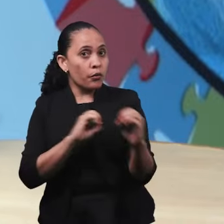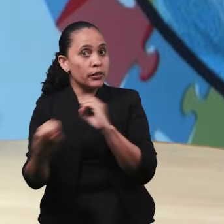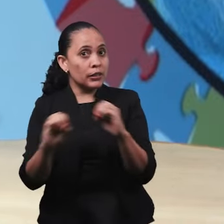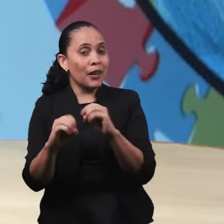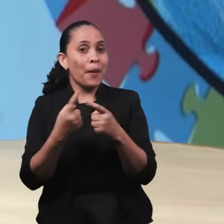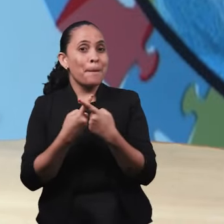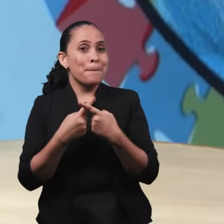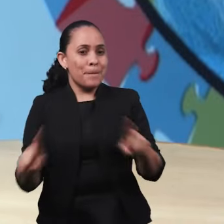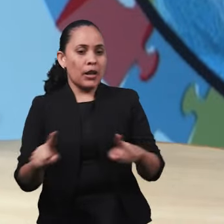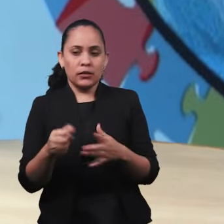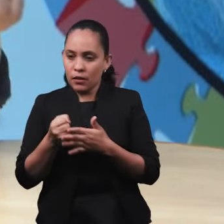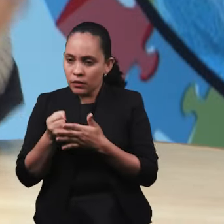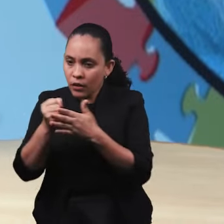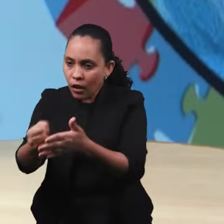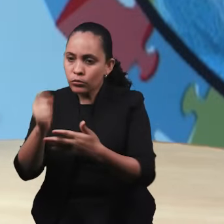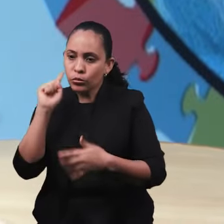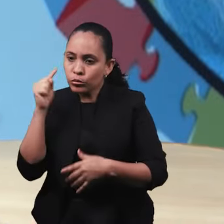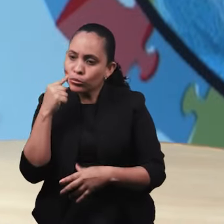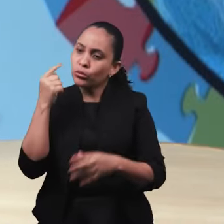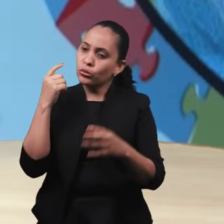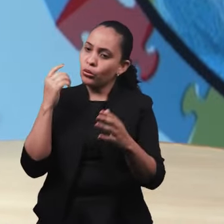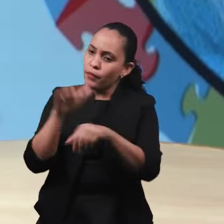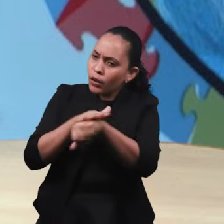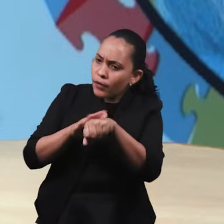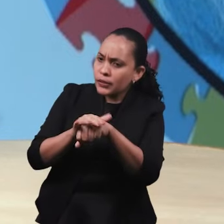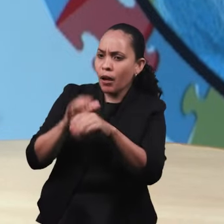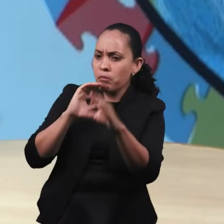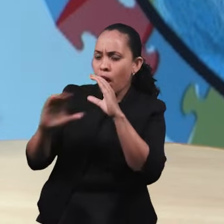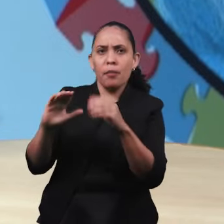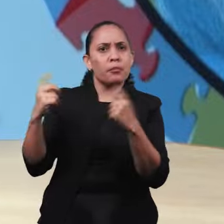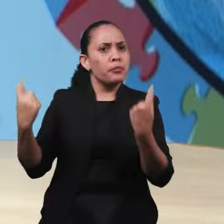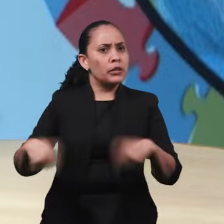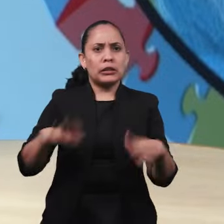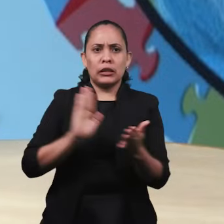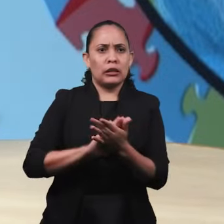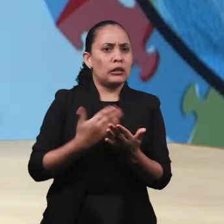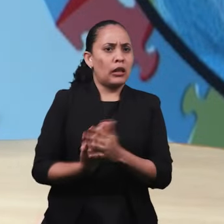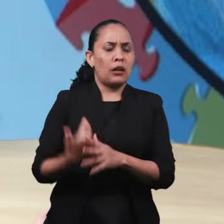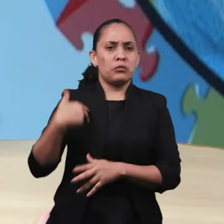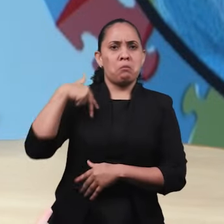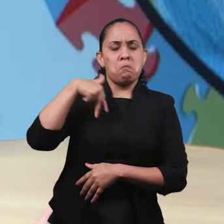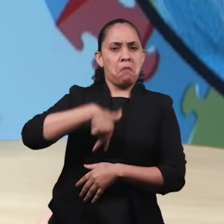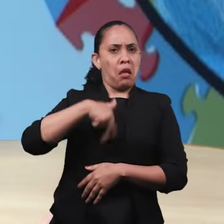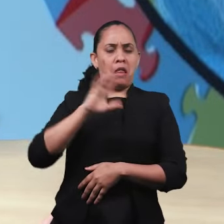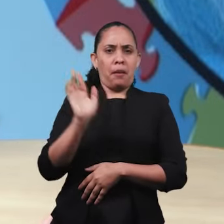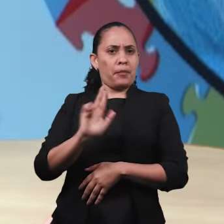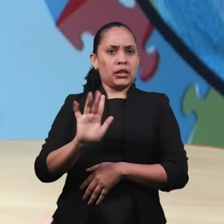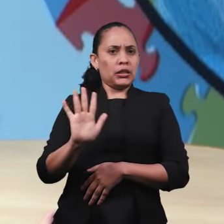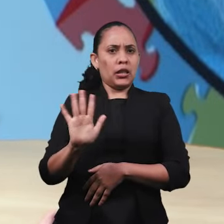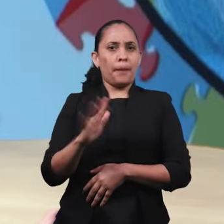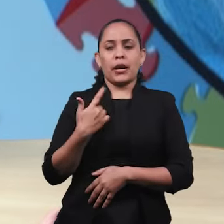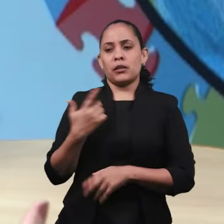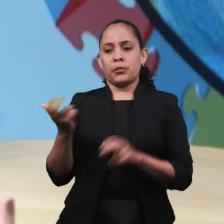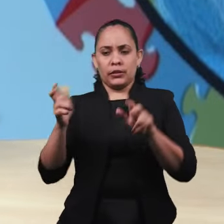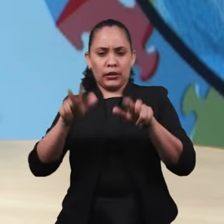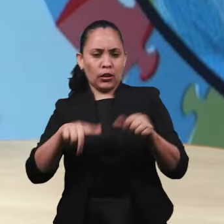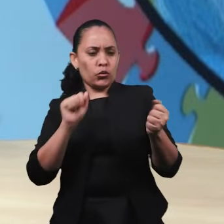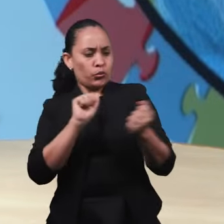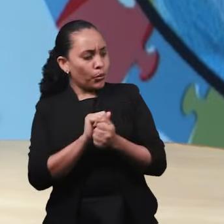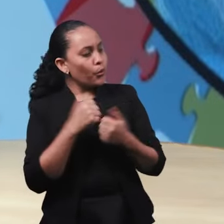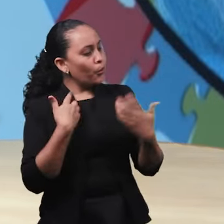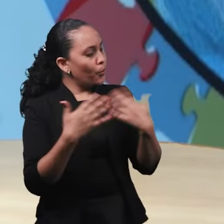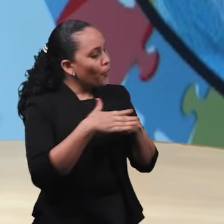mas ela vai dar atendimento ao surdo. Certo. Ela não precisa ser um intérprete que fica em pé lá na frente na igreja, mas ela pode sentar-se do lado de